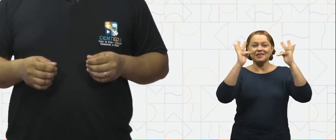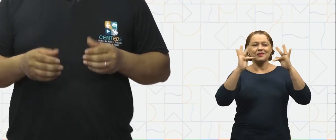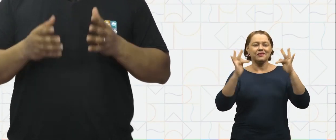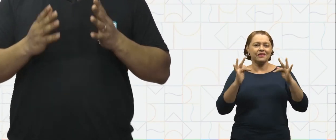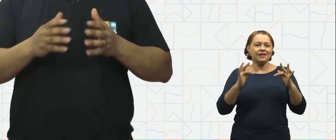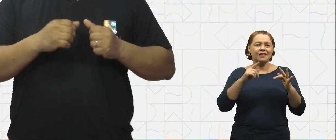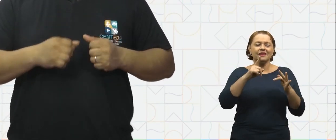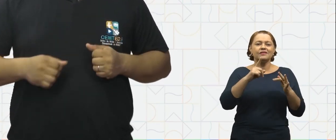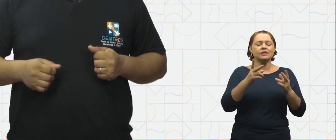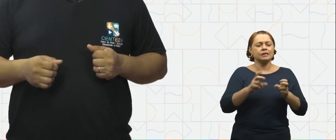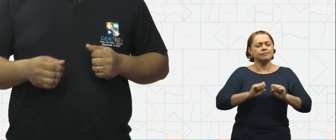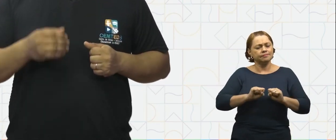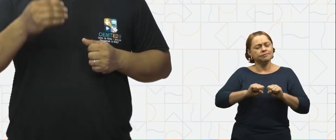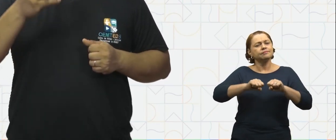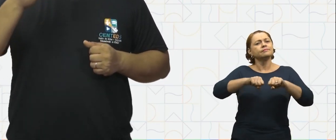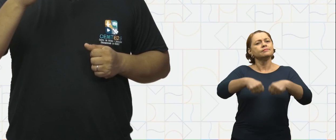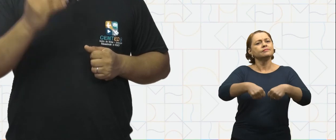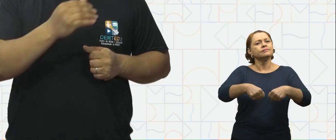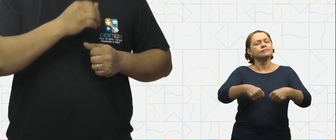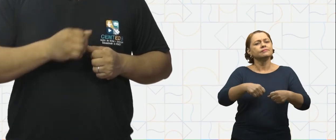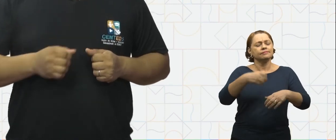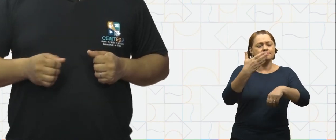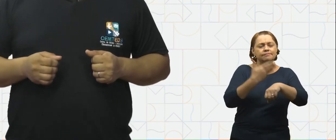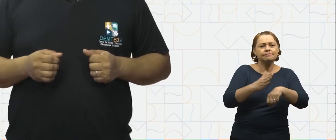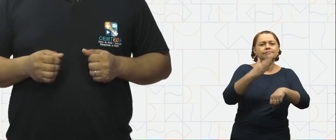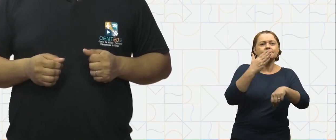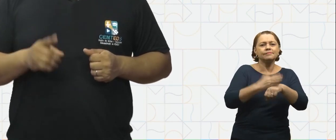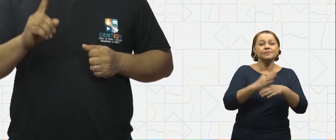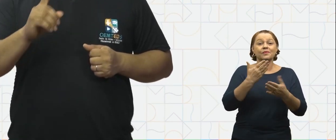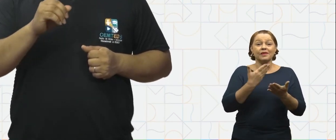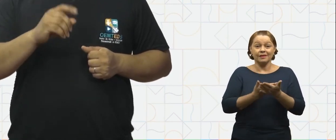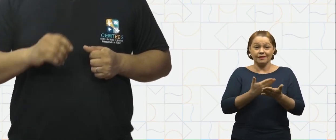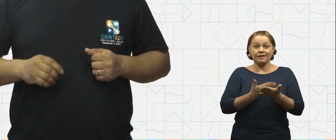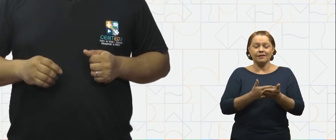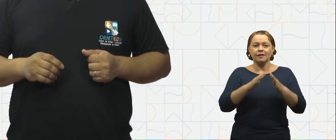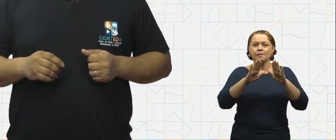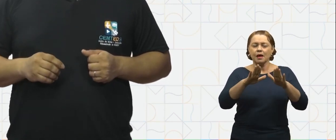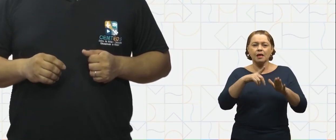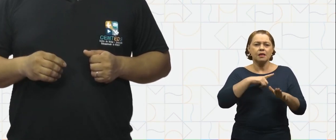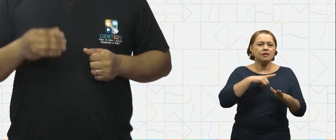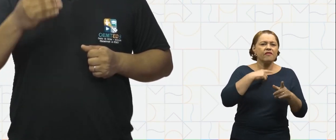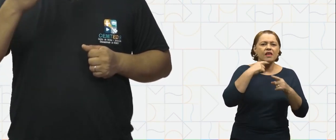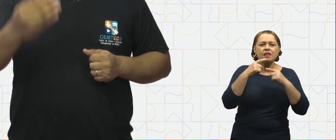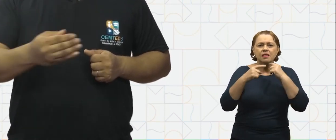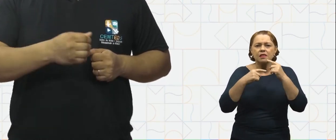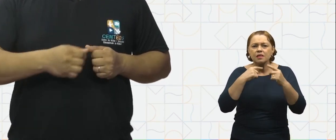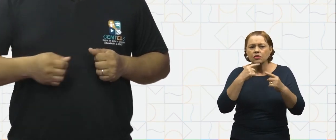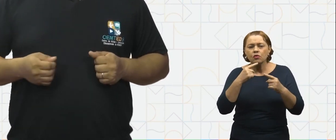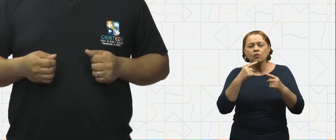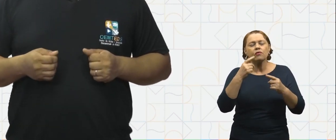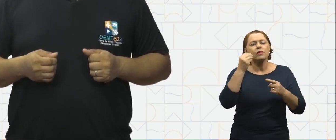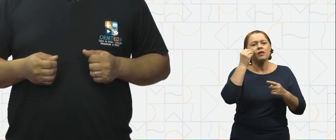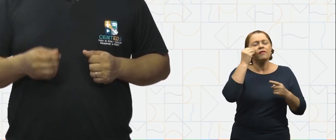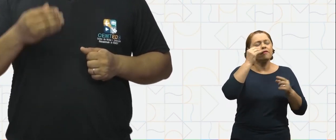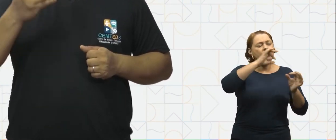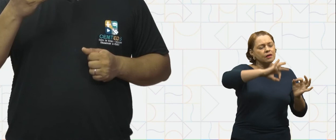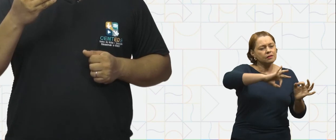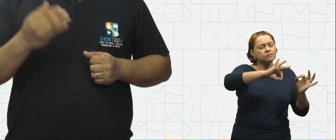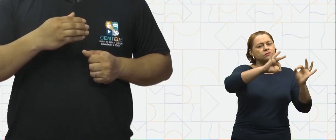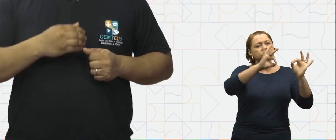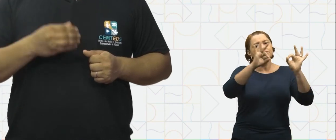você esteja se esforçando, se dedicando às aulas. Caso tenha dúvidas, assista a aula